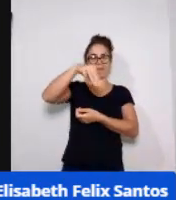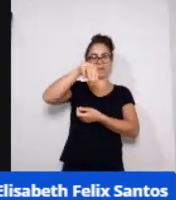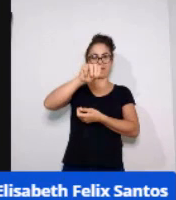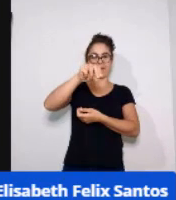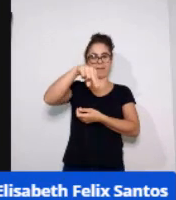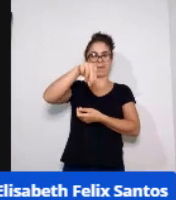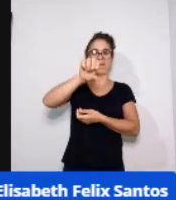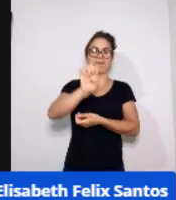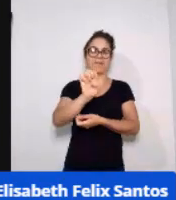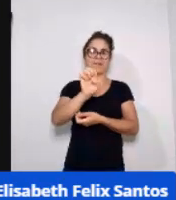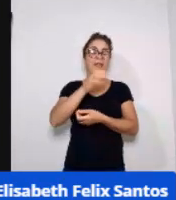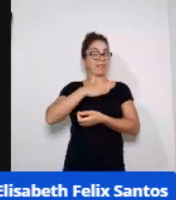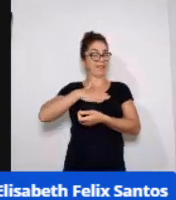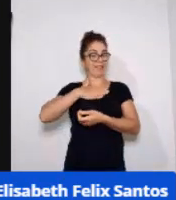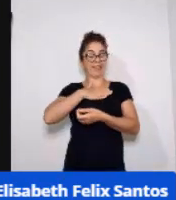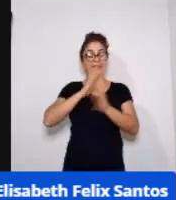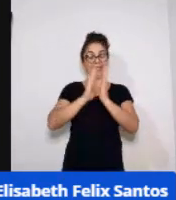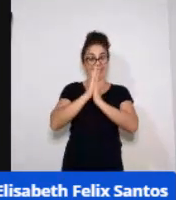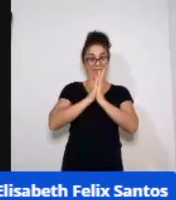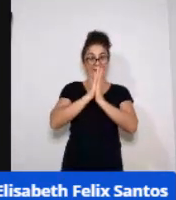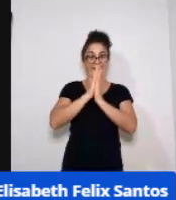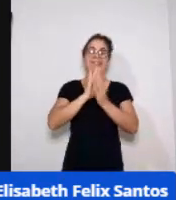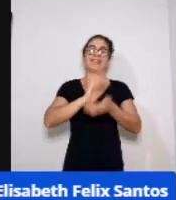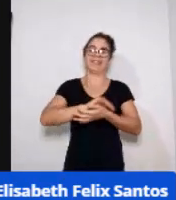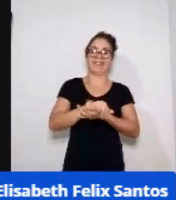Estamos ansiosos.